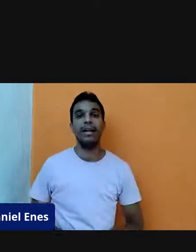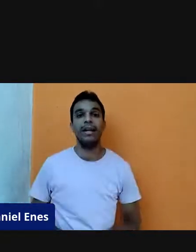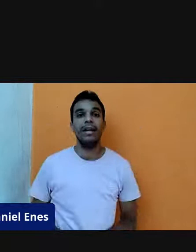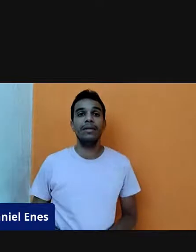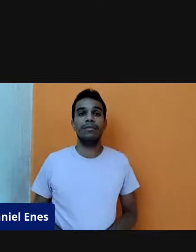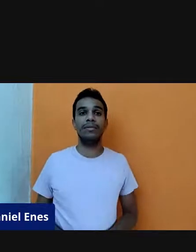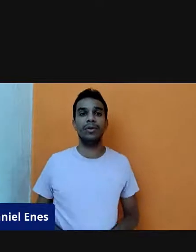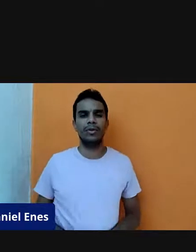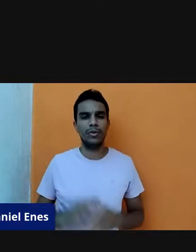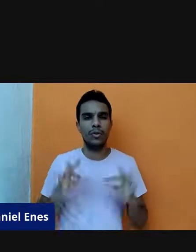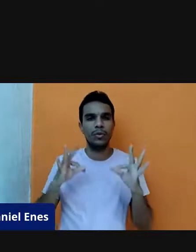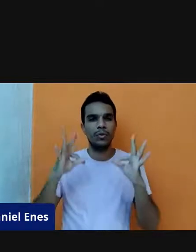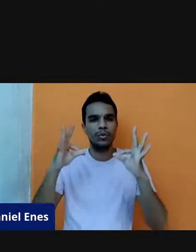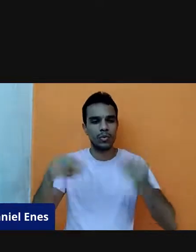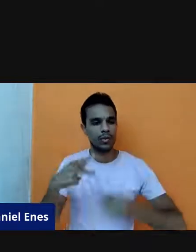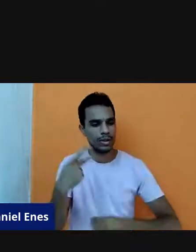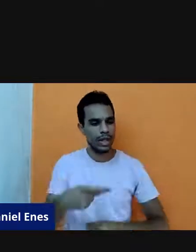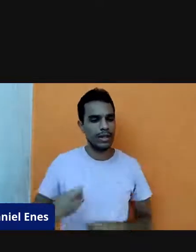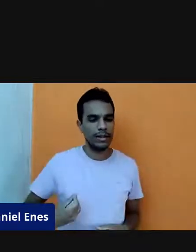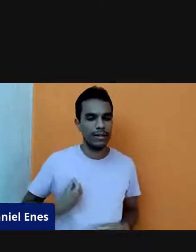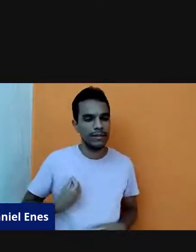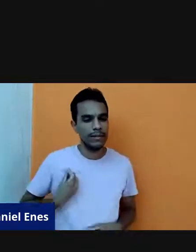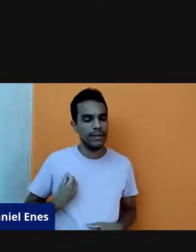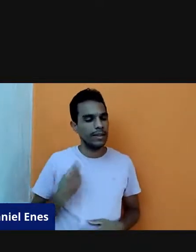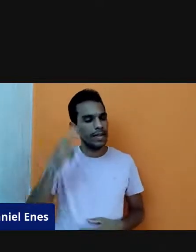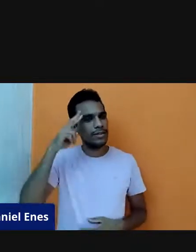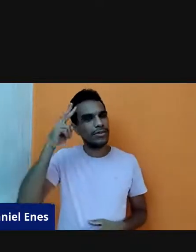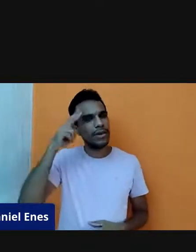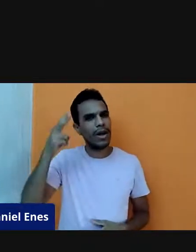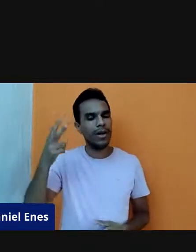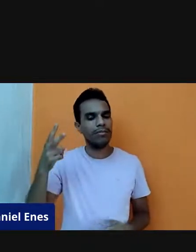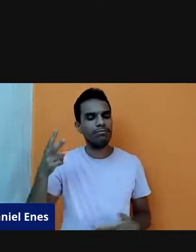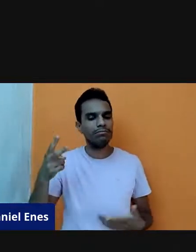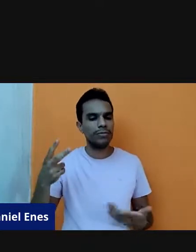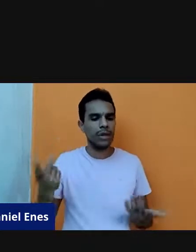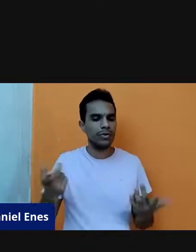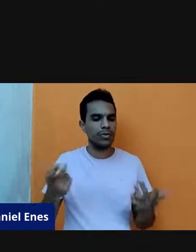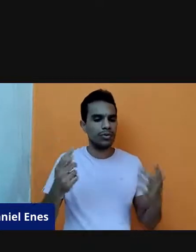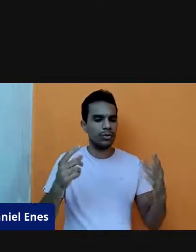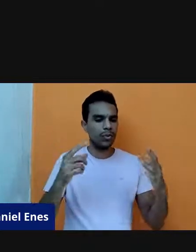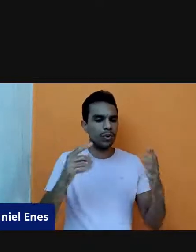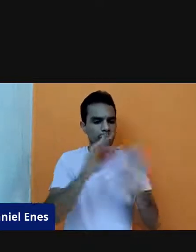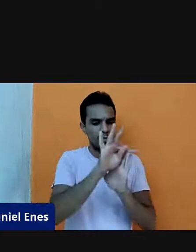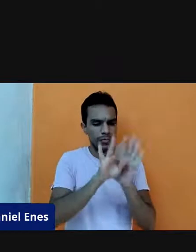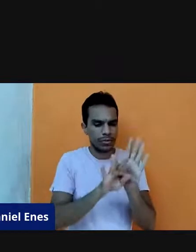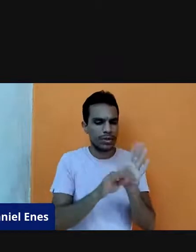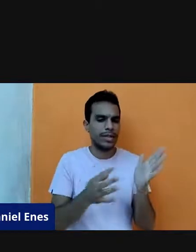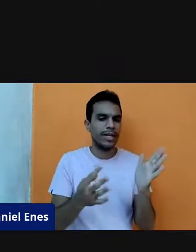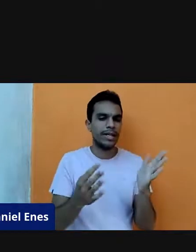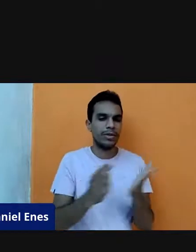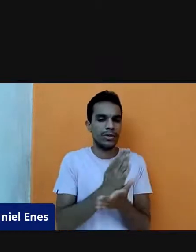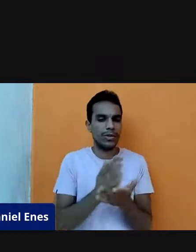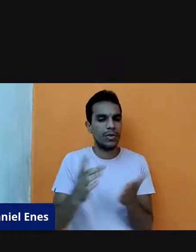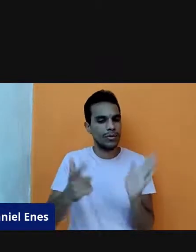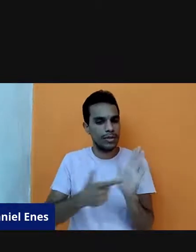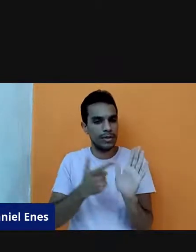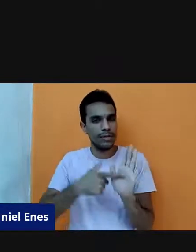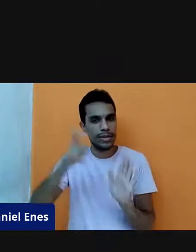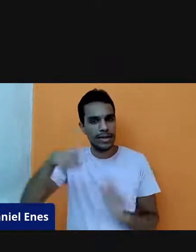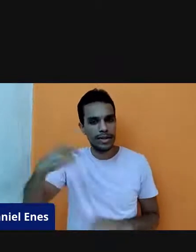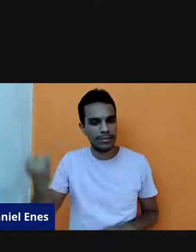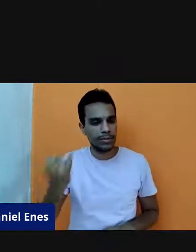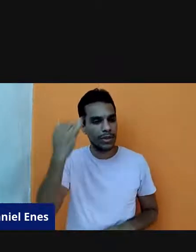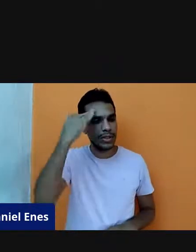De toda a história de vida dela, permeando com alguns trechos e alguns livros que são muito importantes para entender quem é